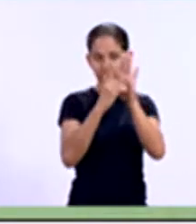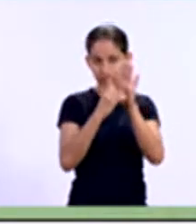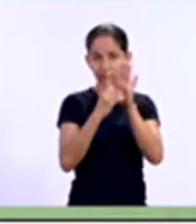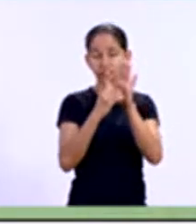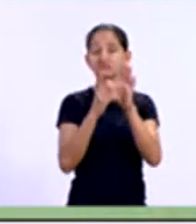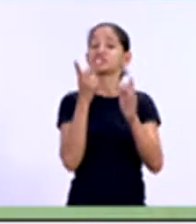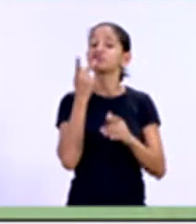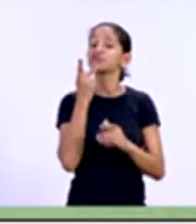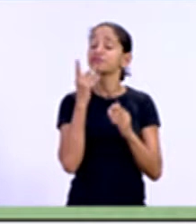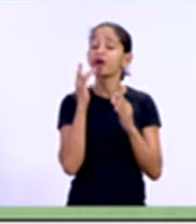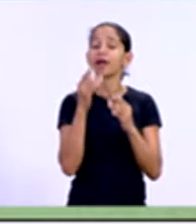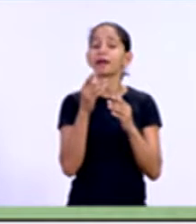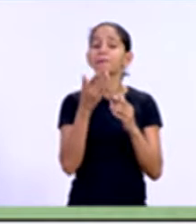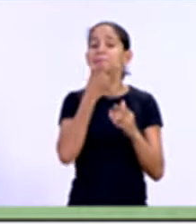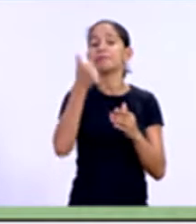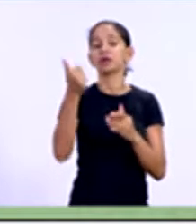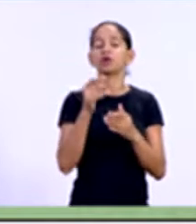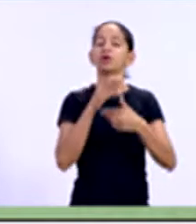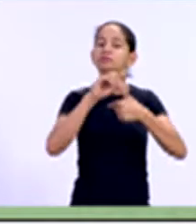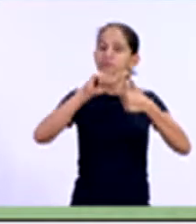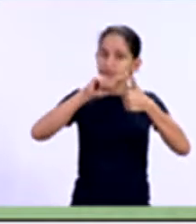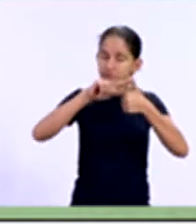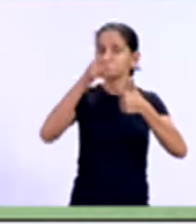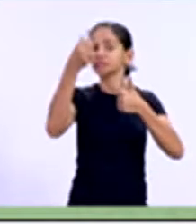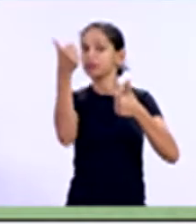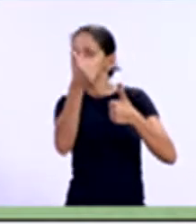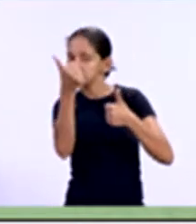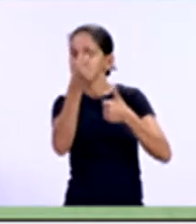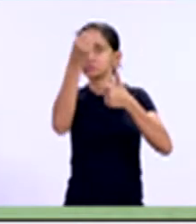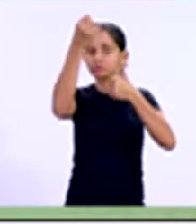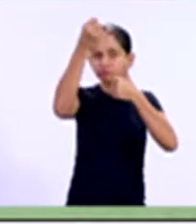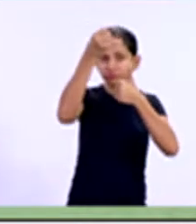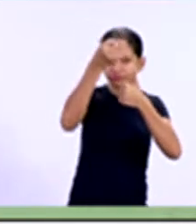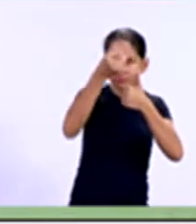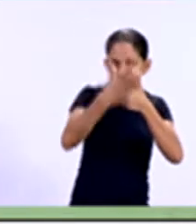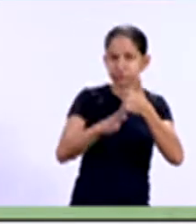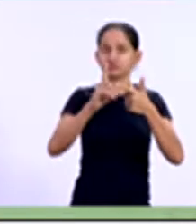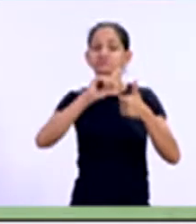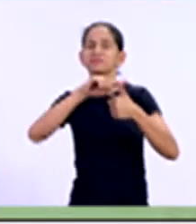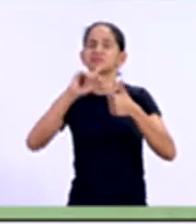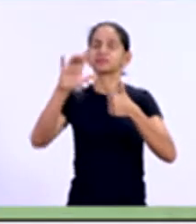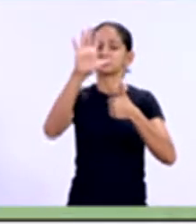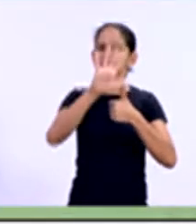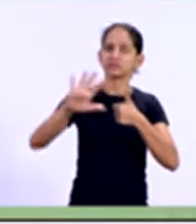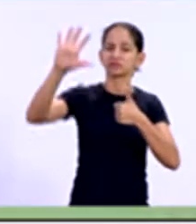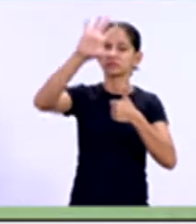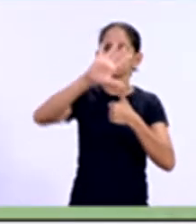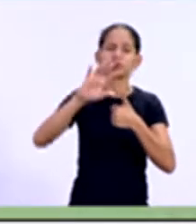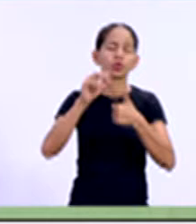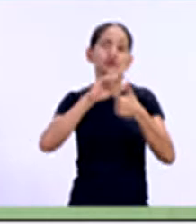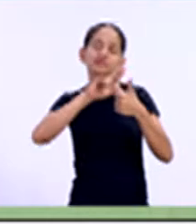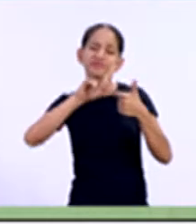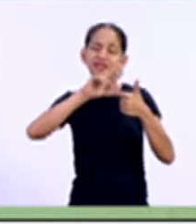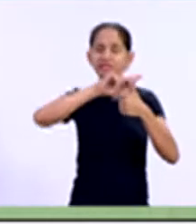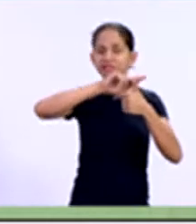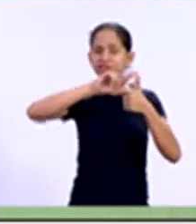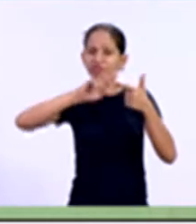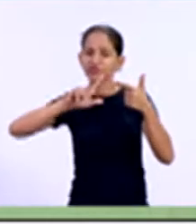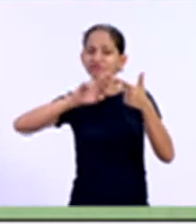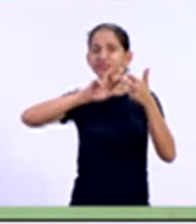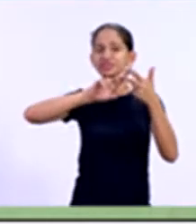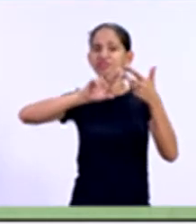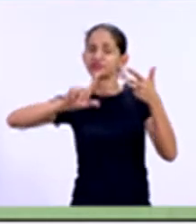5.622 trata detalhadamente da EAD em todos os seus aspectos.